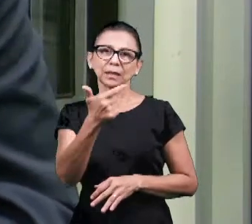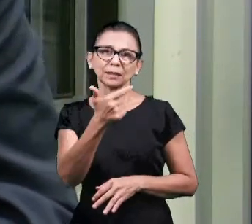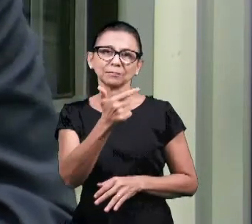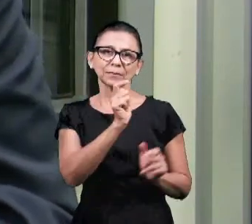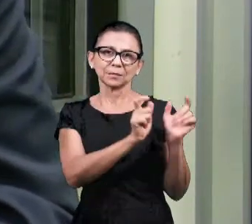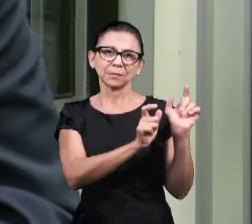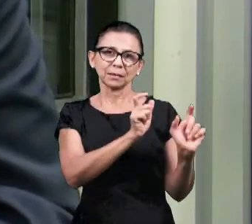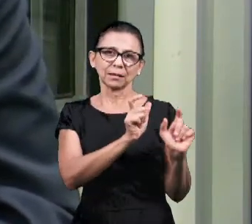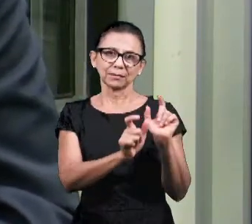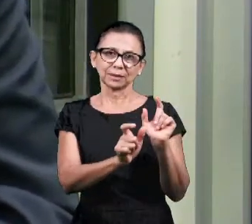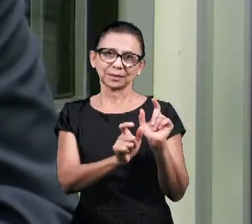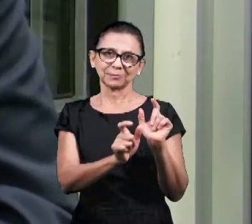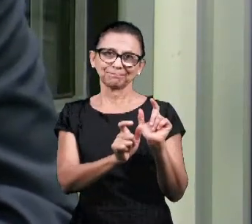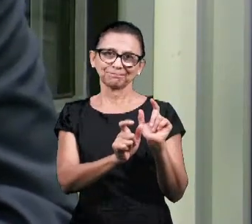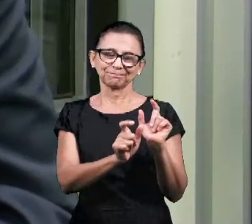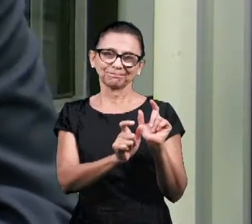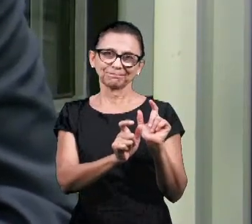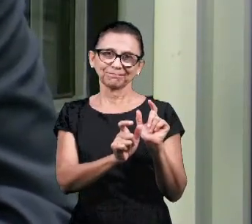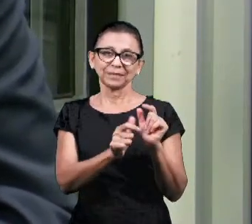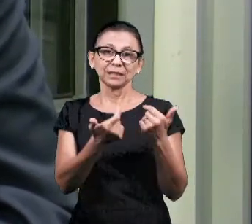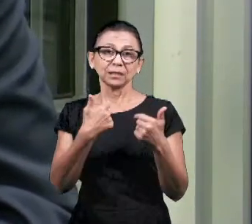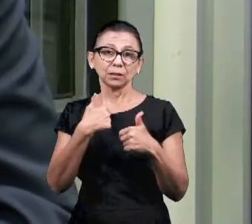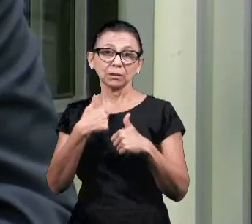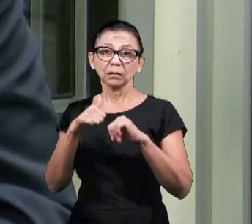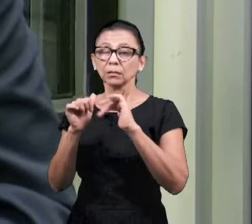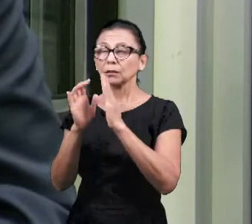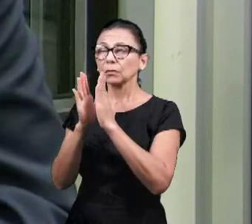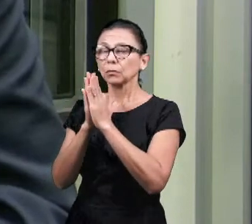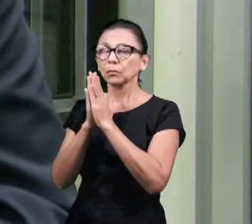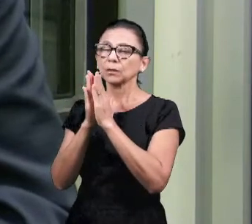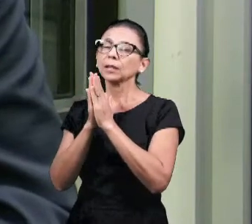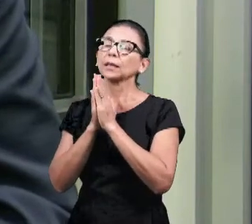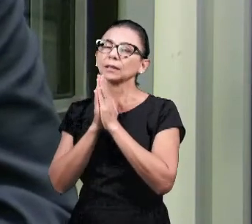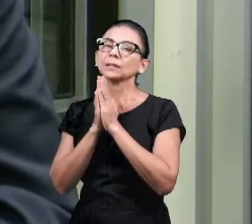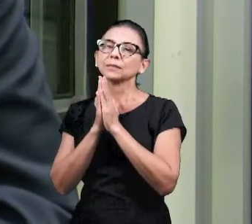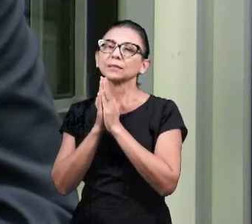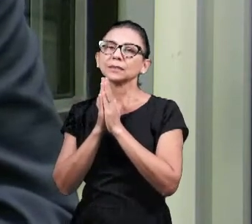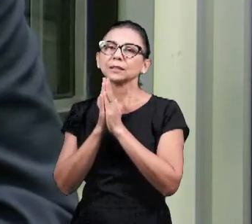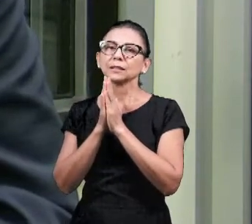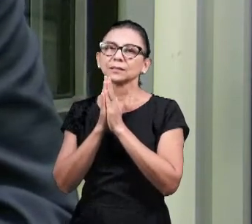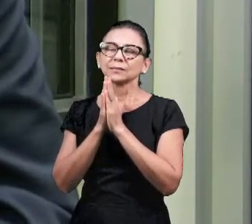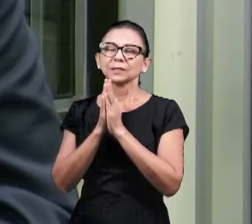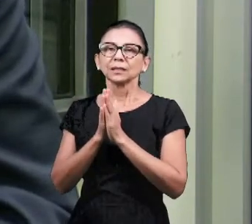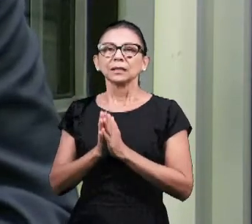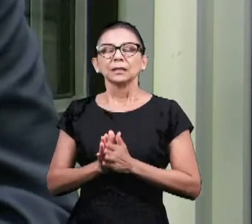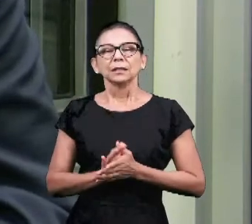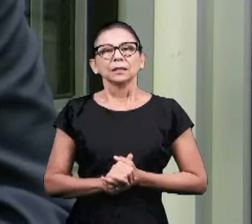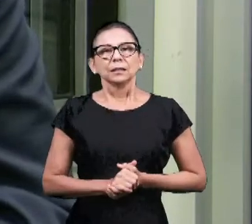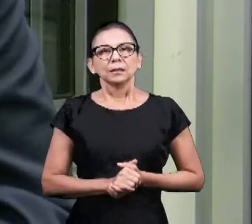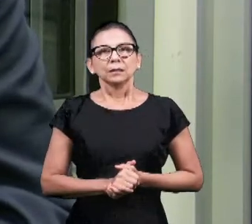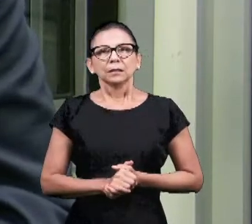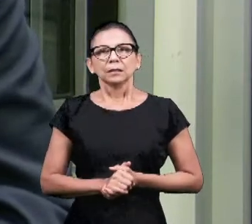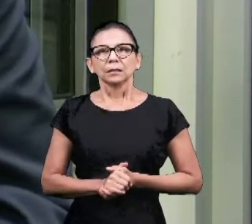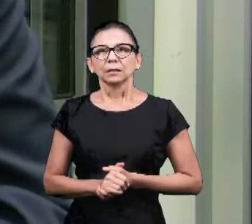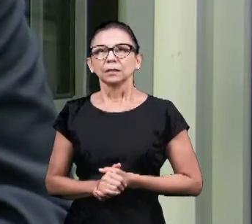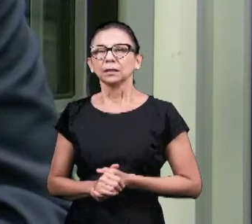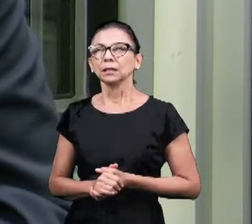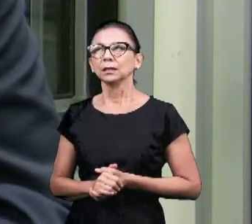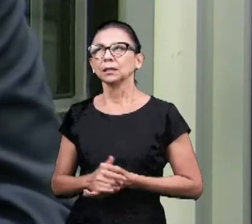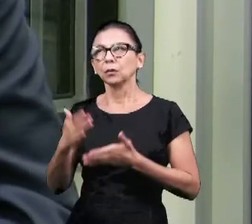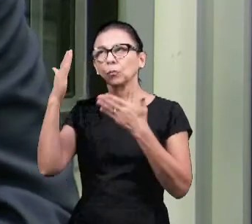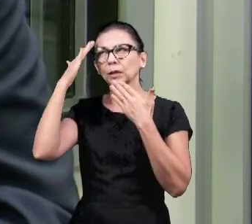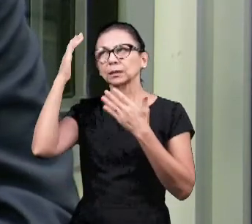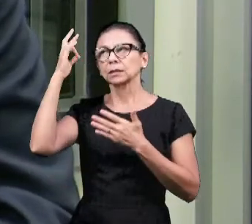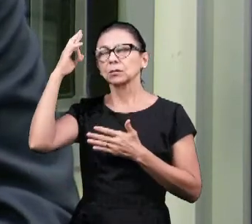Então, o que eu pude fazer foi orar e, graças a Deus, o Senhor, meu pai, antes de falecer,